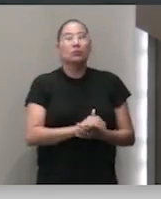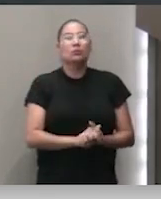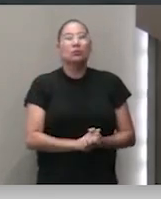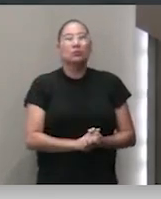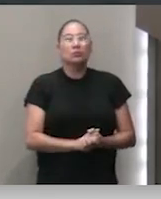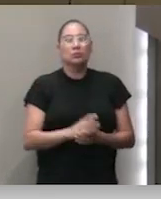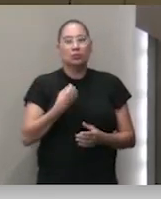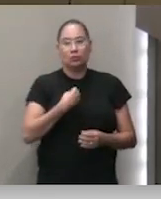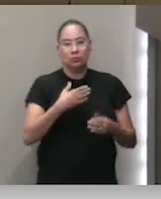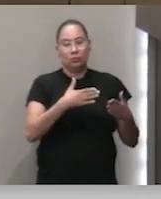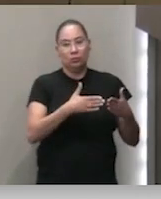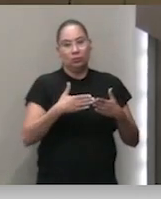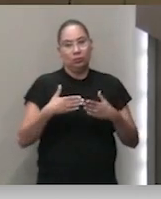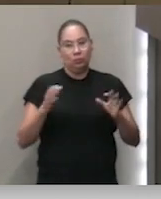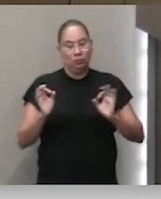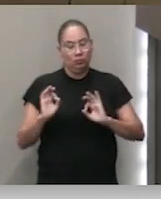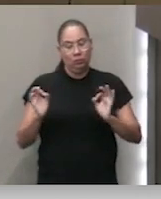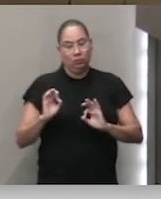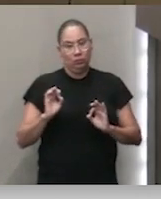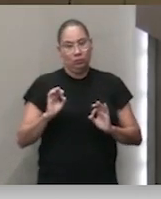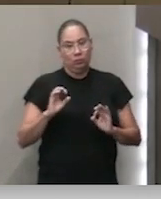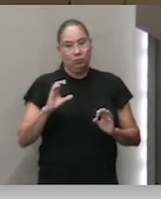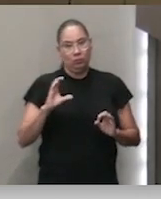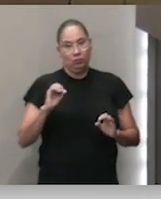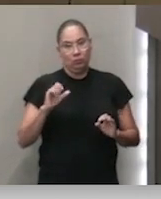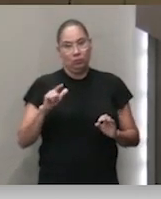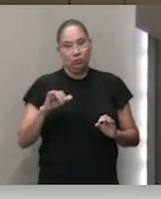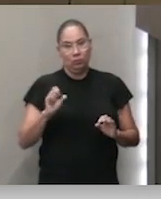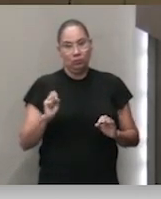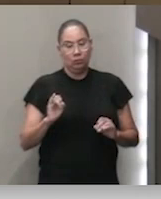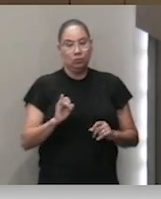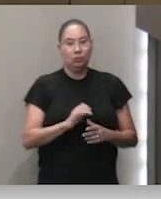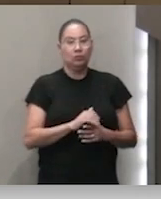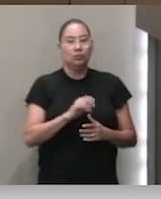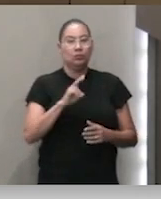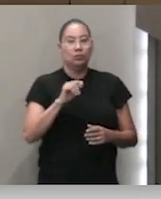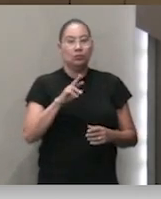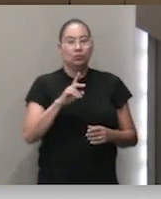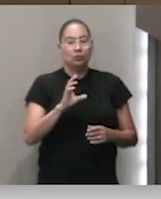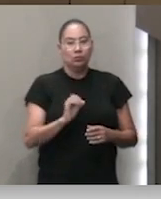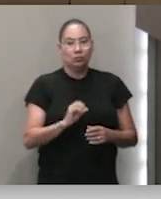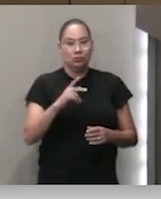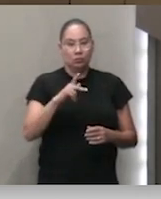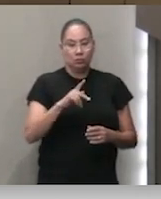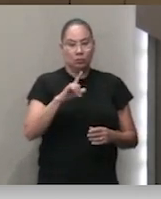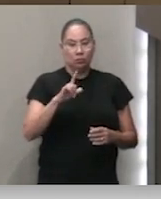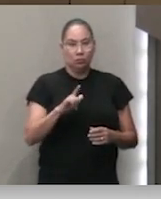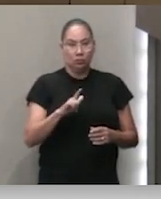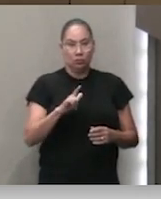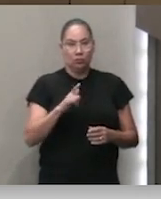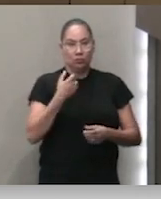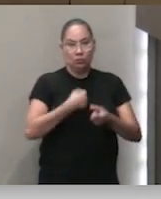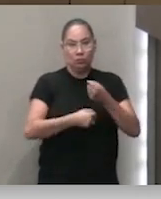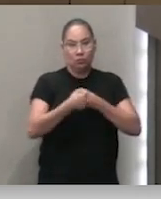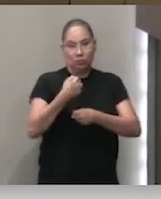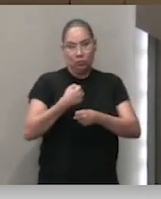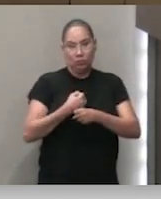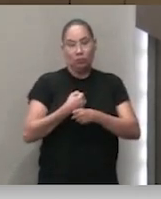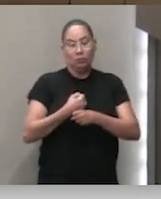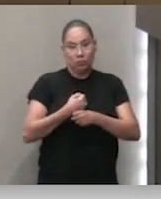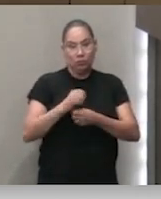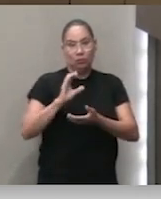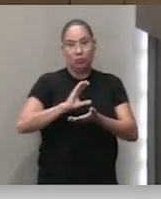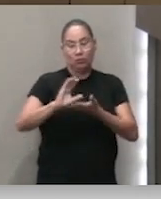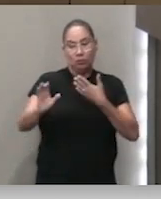defendendo ninguém, vereador Colucci, vereador Evandro, o PL, o ano passado, destinou as suas emendas impositivas